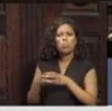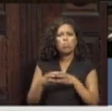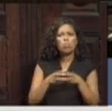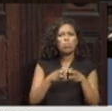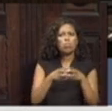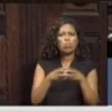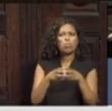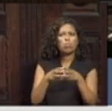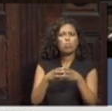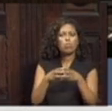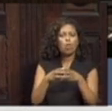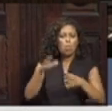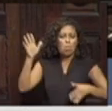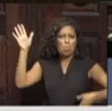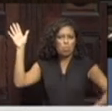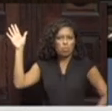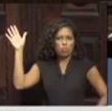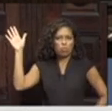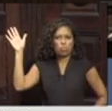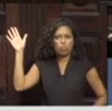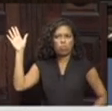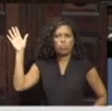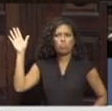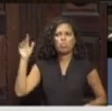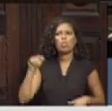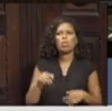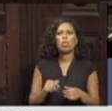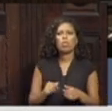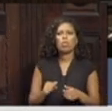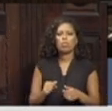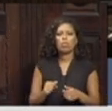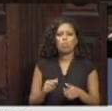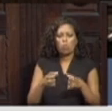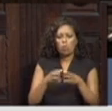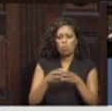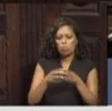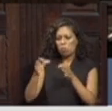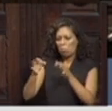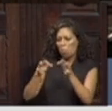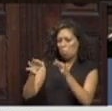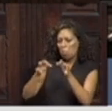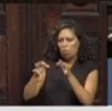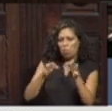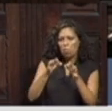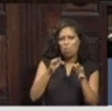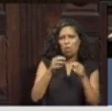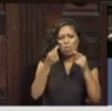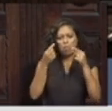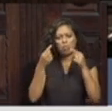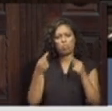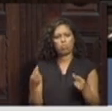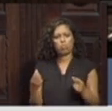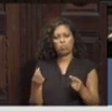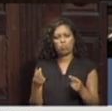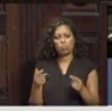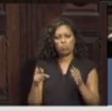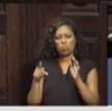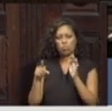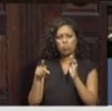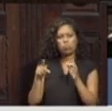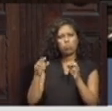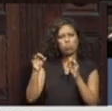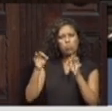Sapinhatuba, Areal, no próprio centro de Angra, Japuíba, são localidades que estão sob um